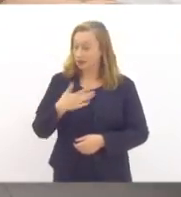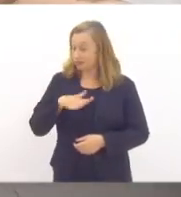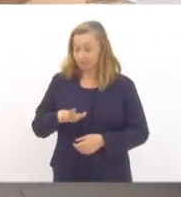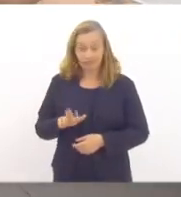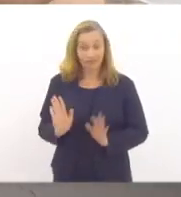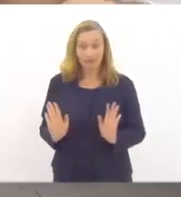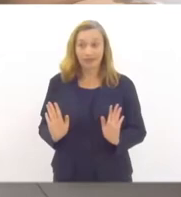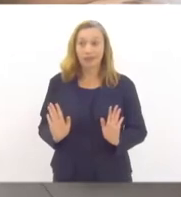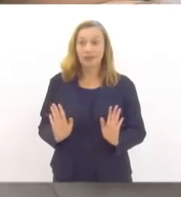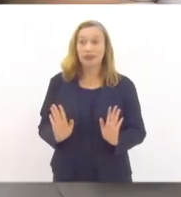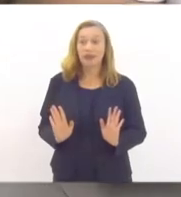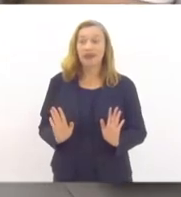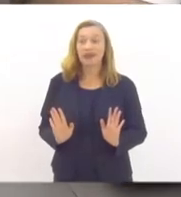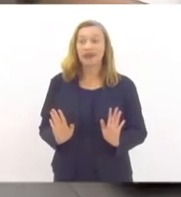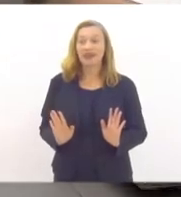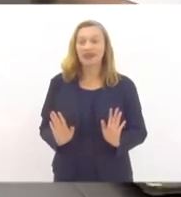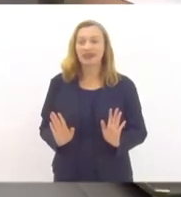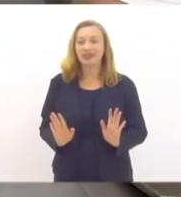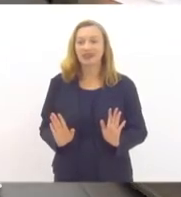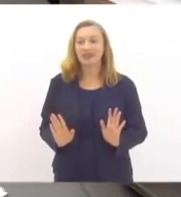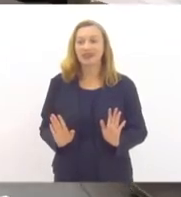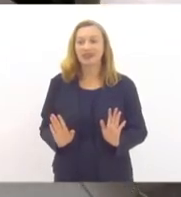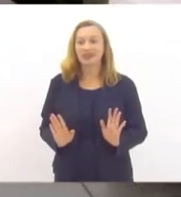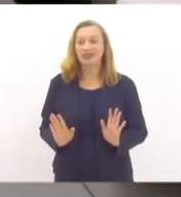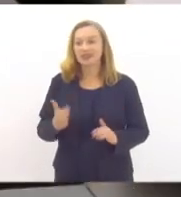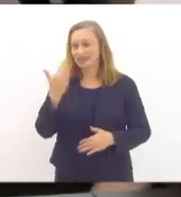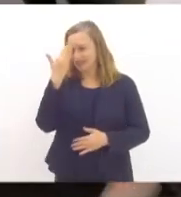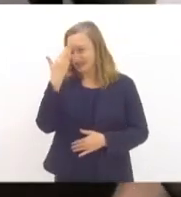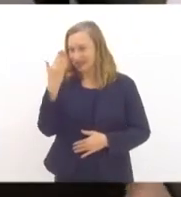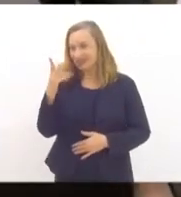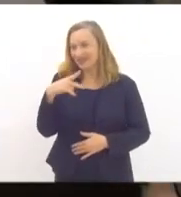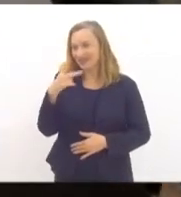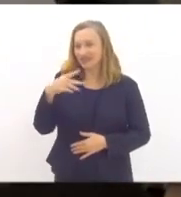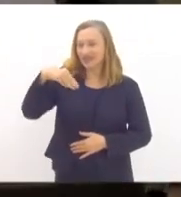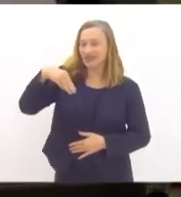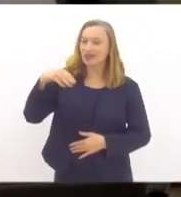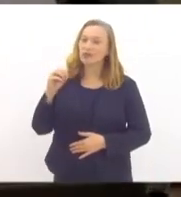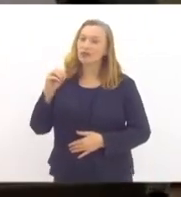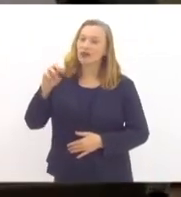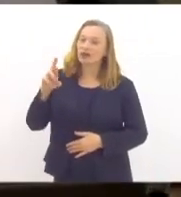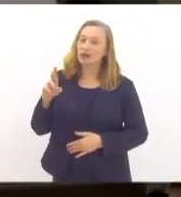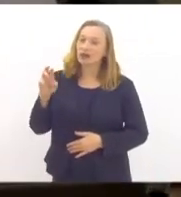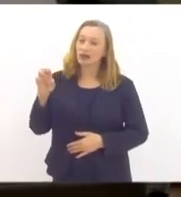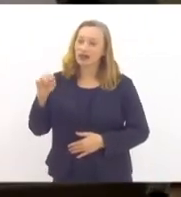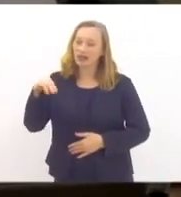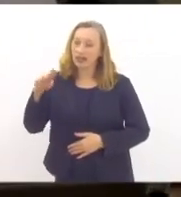gosto. Então, agradeço por ter falado, Morena.